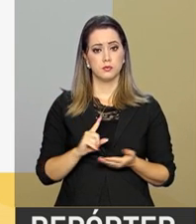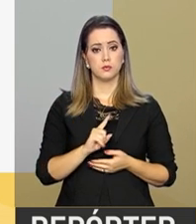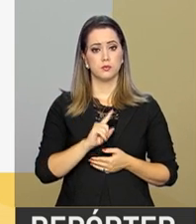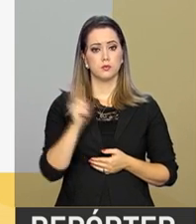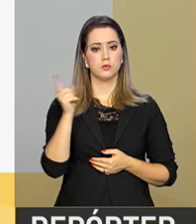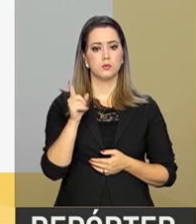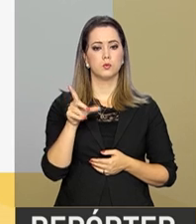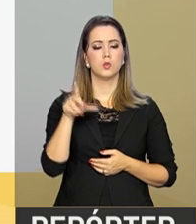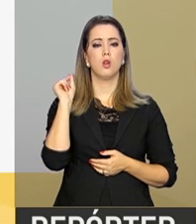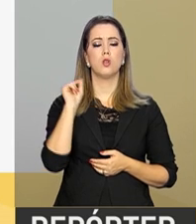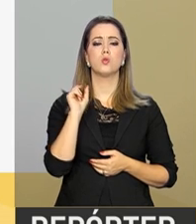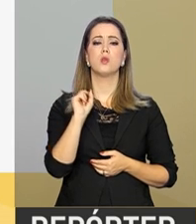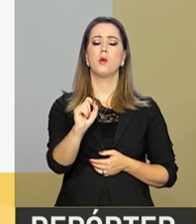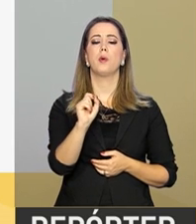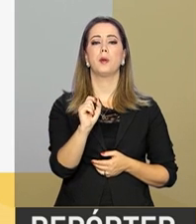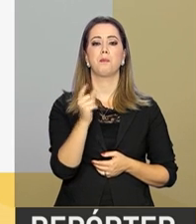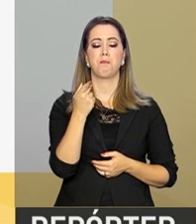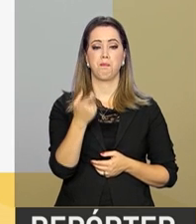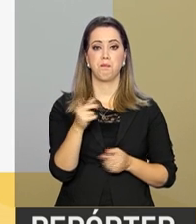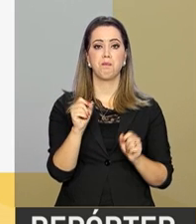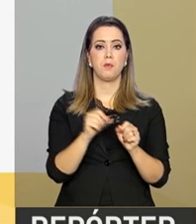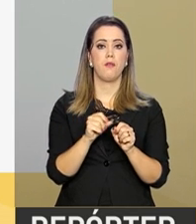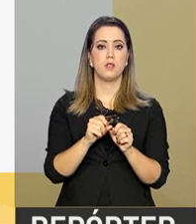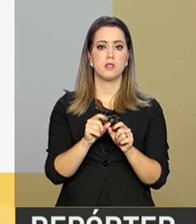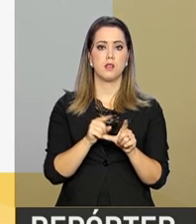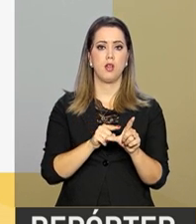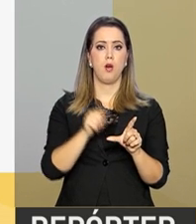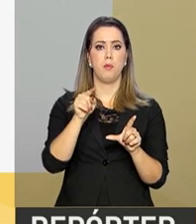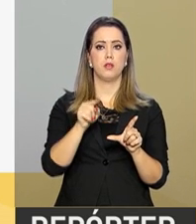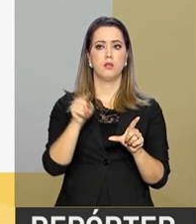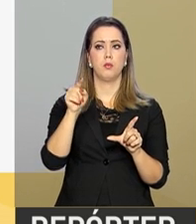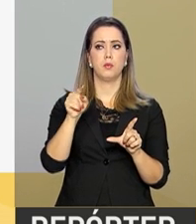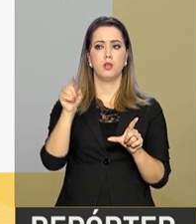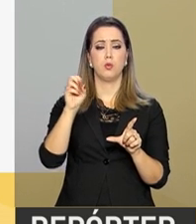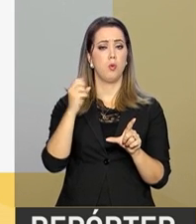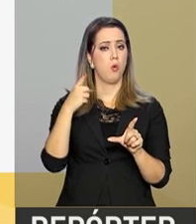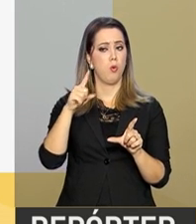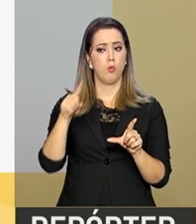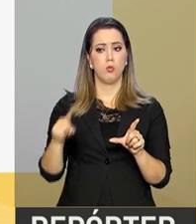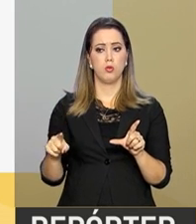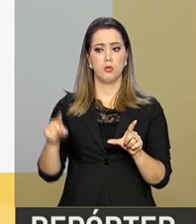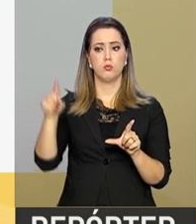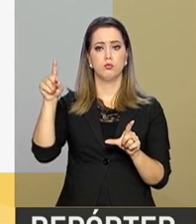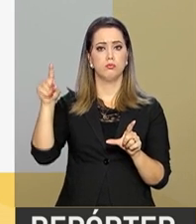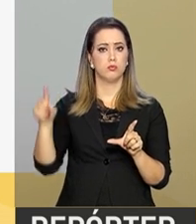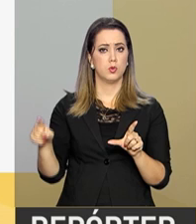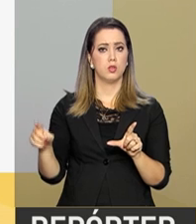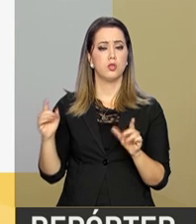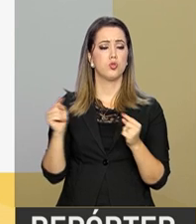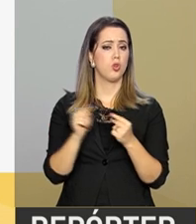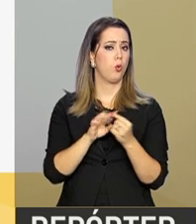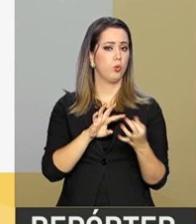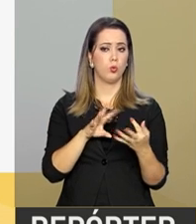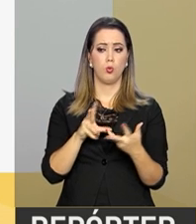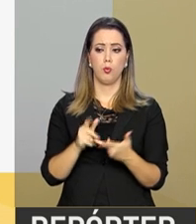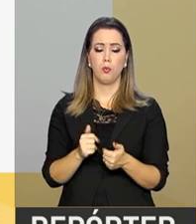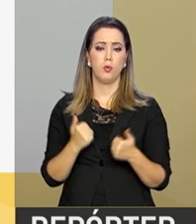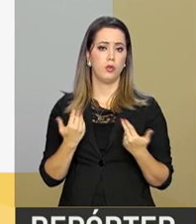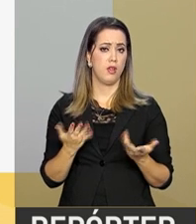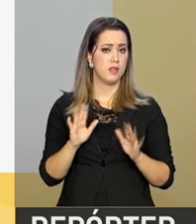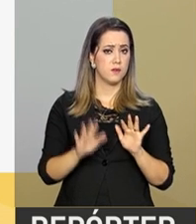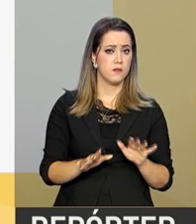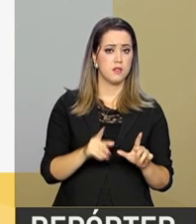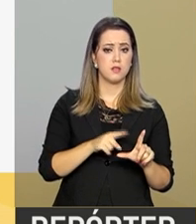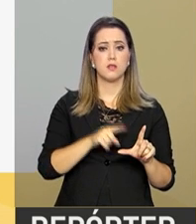decidiu se é fazer os aumentos ou as reduções que a curta os preços internacionais estão hora tenham